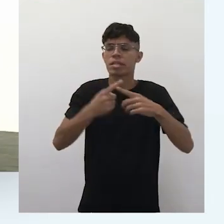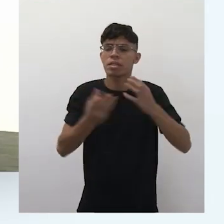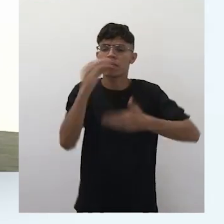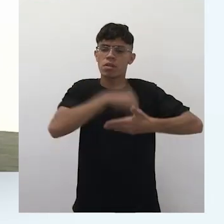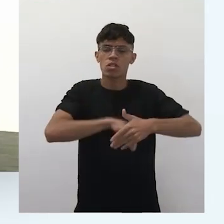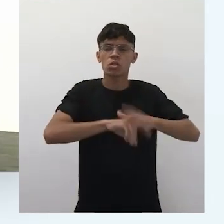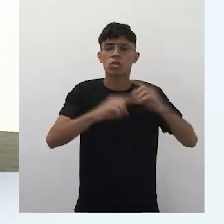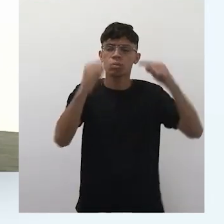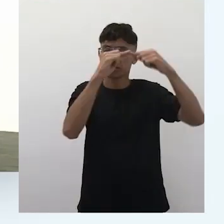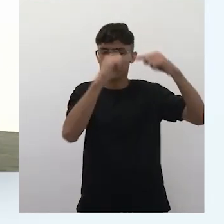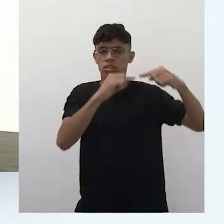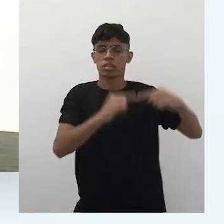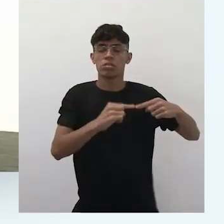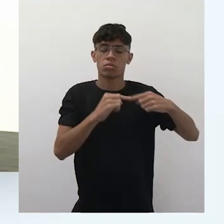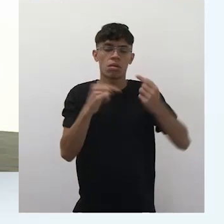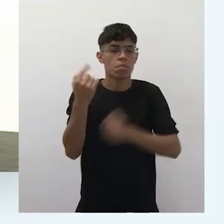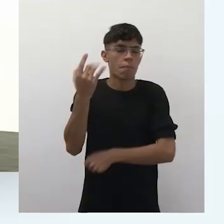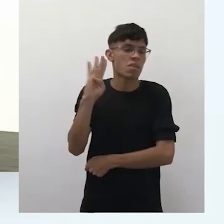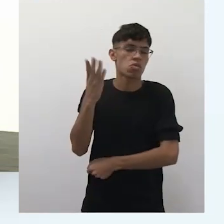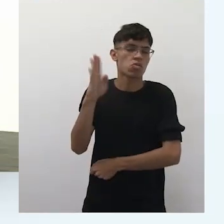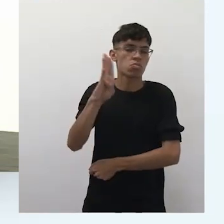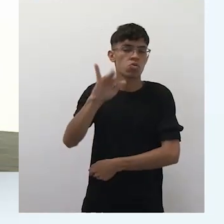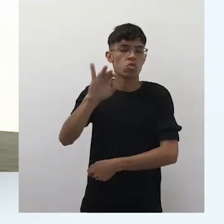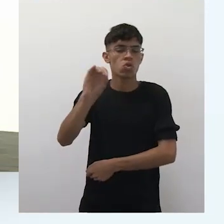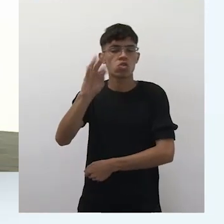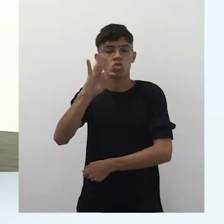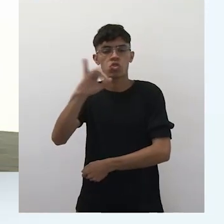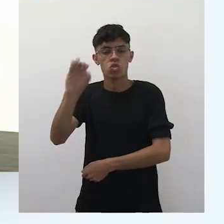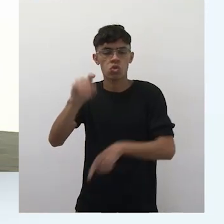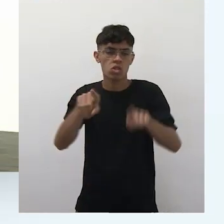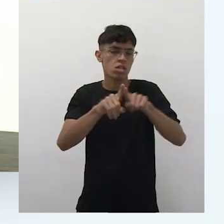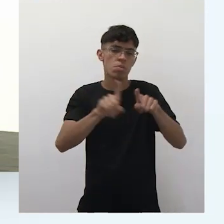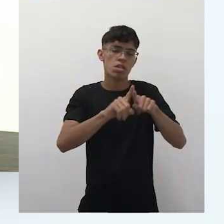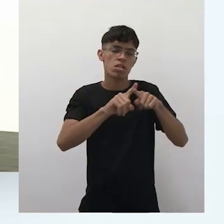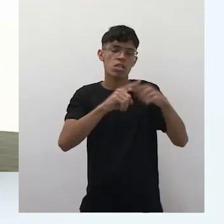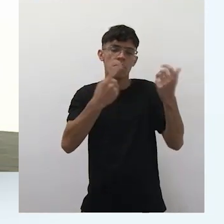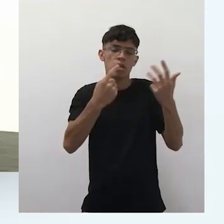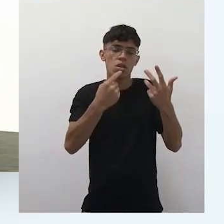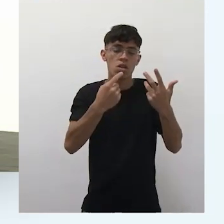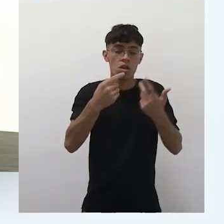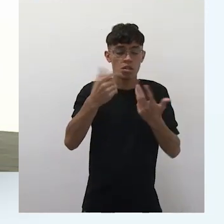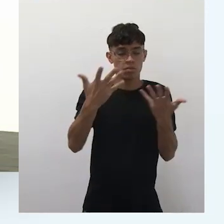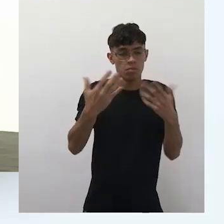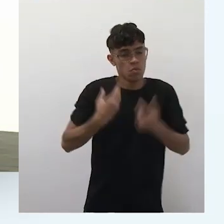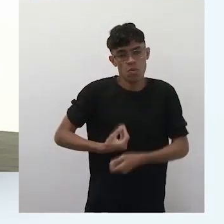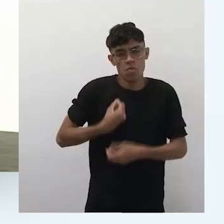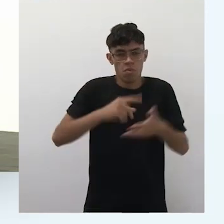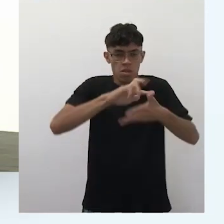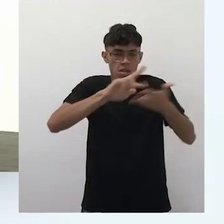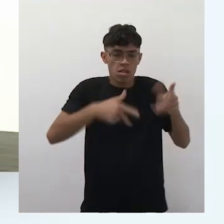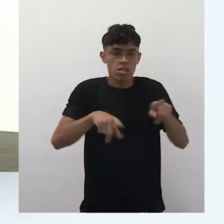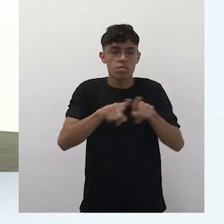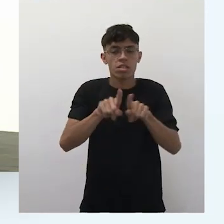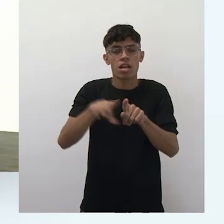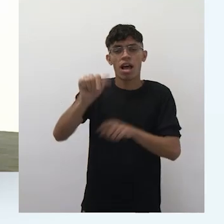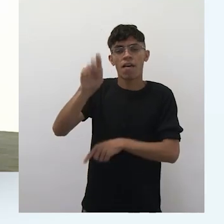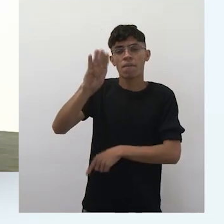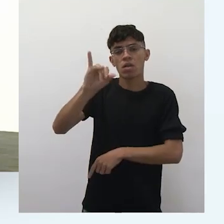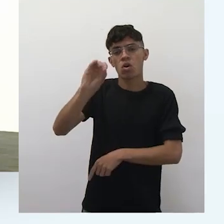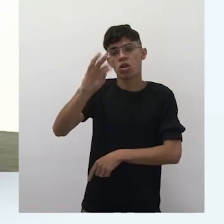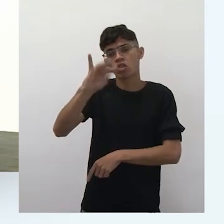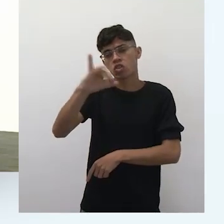dos aspectos bióticos, ou seja, os seres vivos, e os aspectos abióticos, que são as características físico-químicas desse